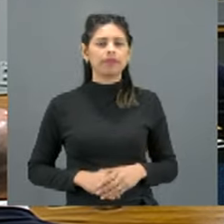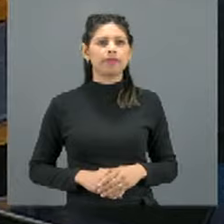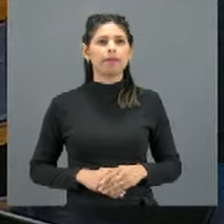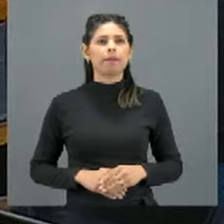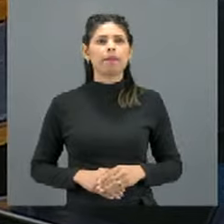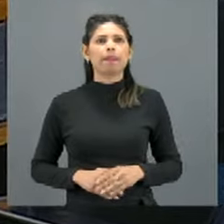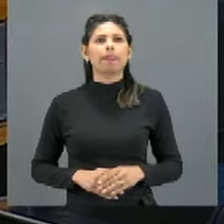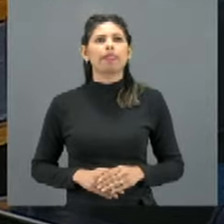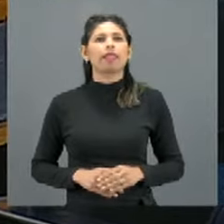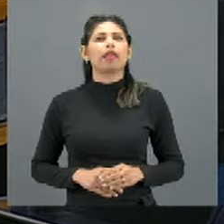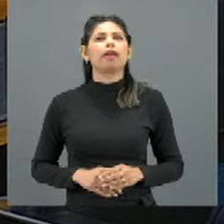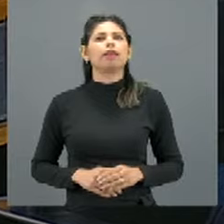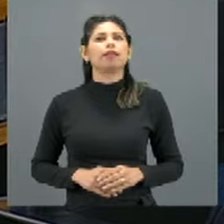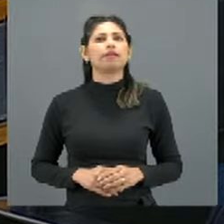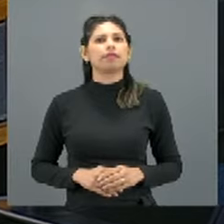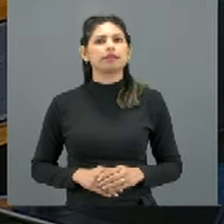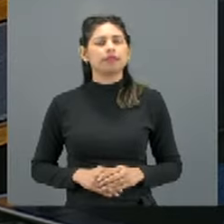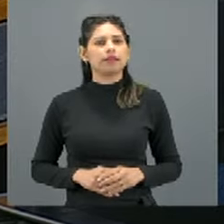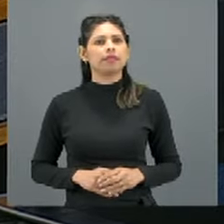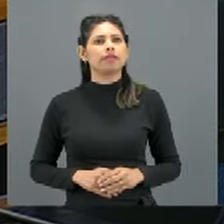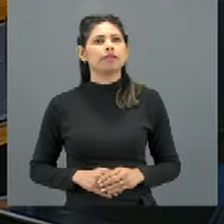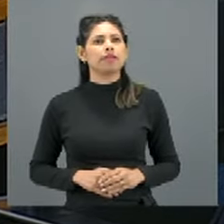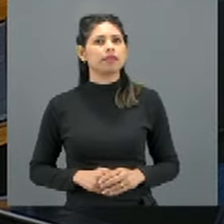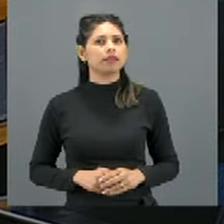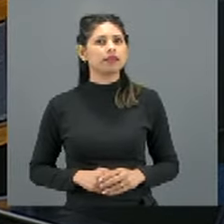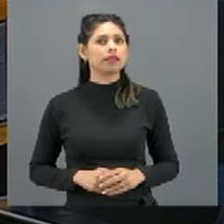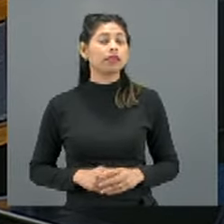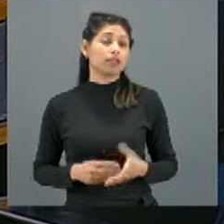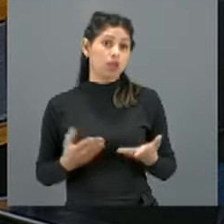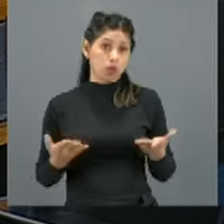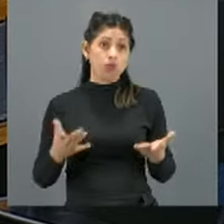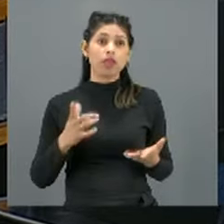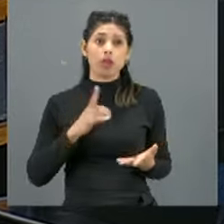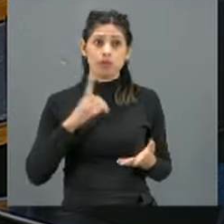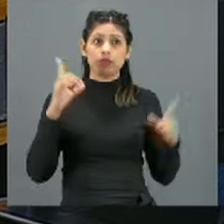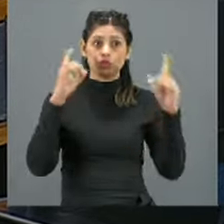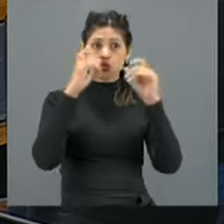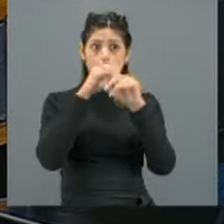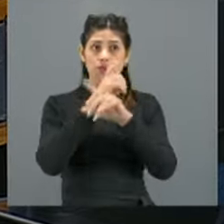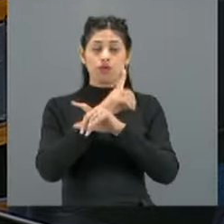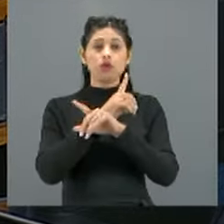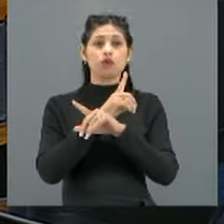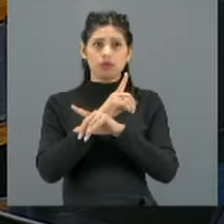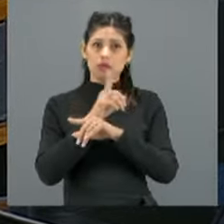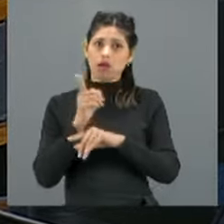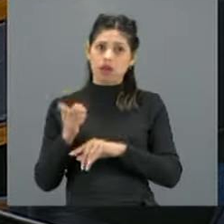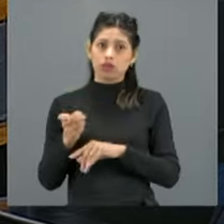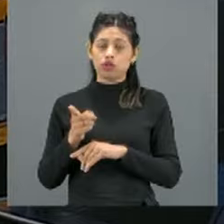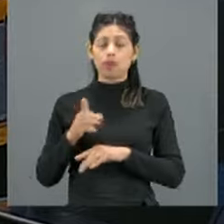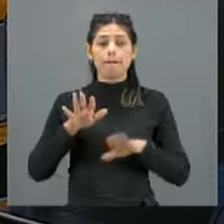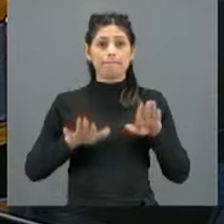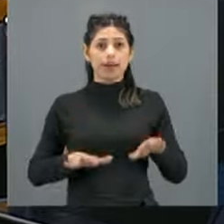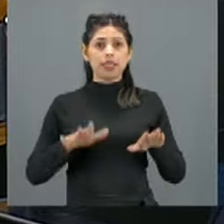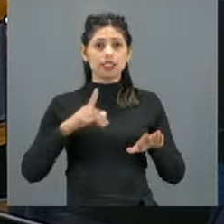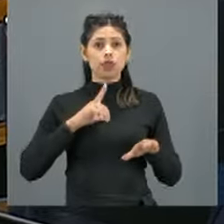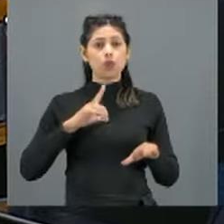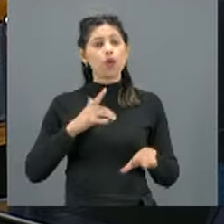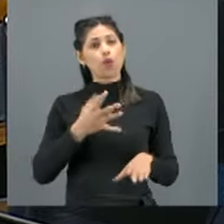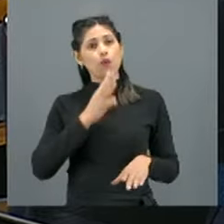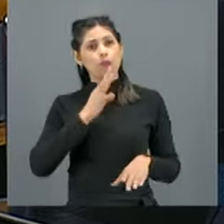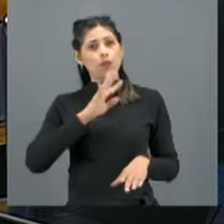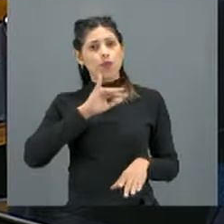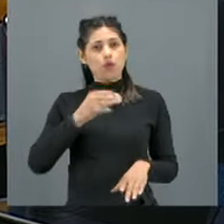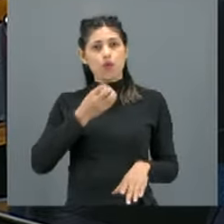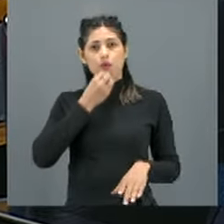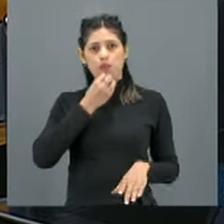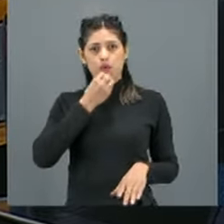muito pelo selo, né? Mas pelo contrário, eles têm uma dificuldade muito grande. Aí nós teremos a oportunidade de conhecer as cooperativas